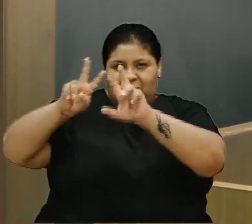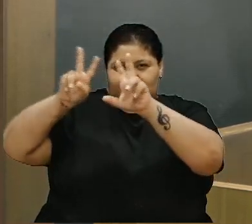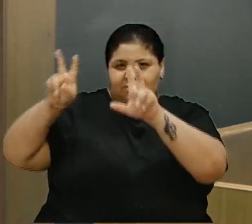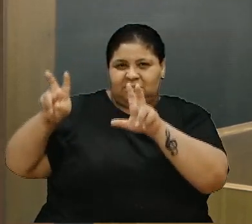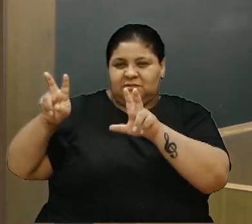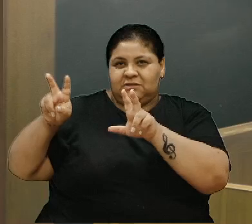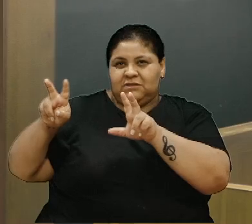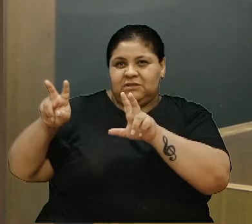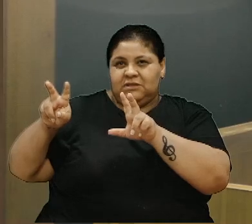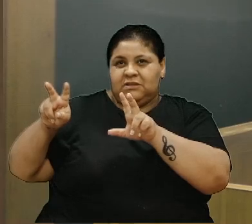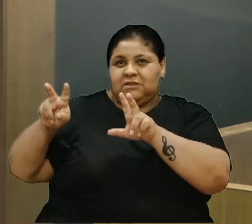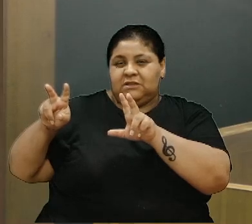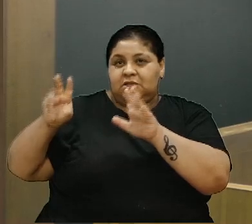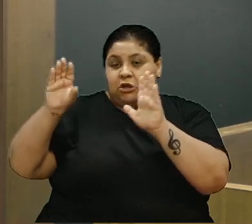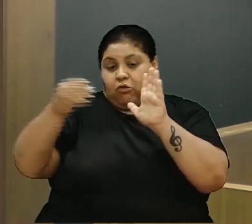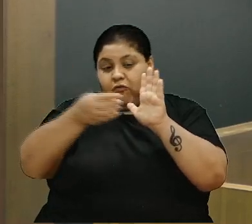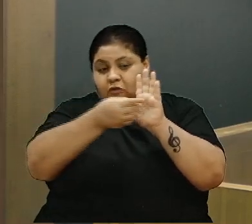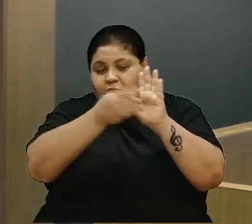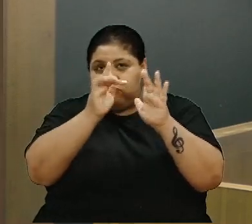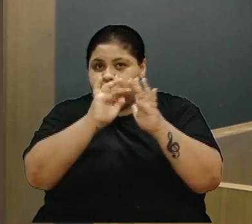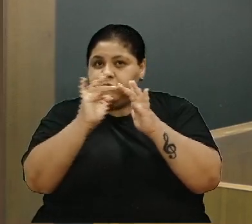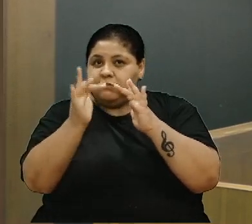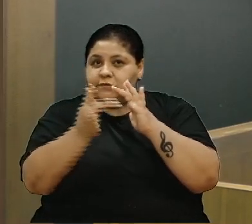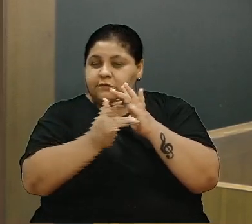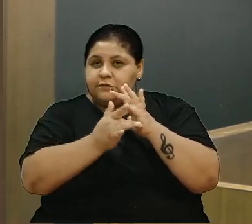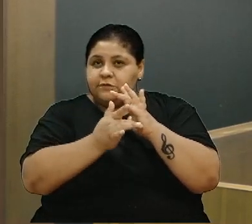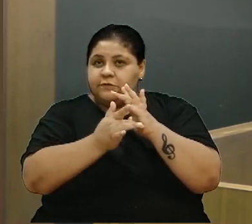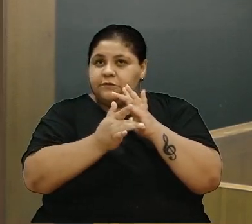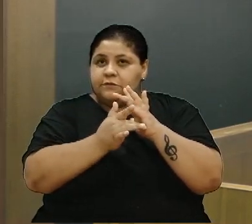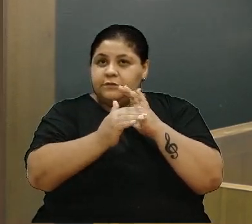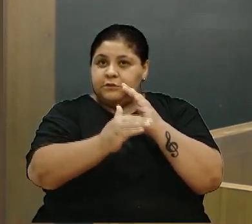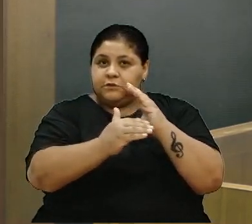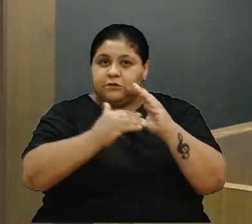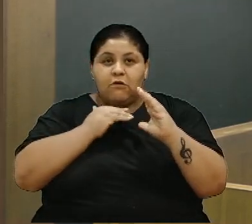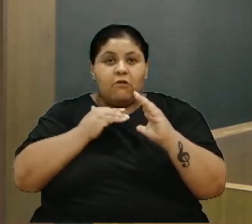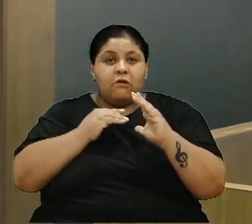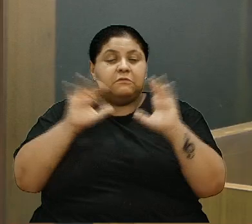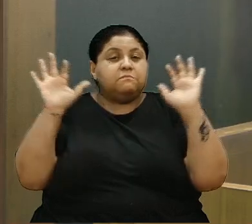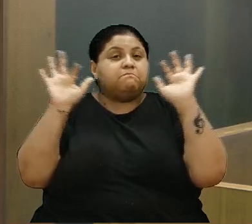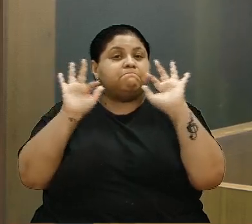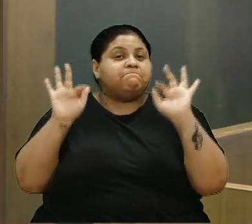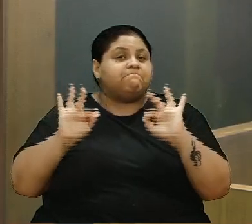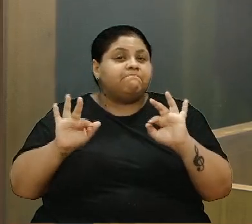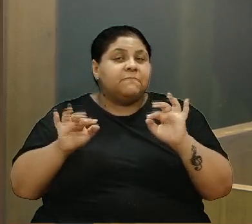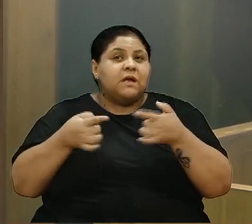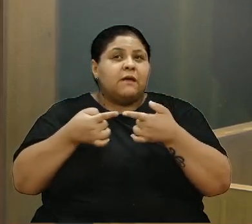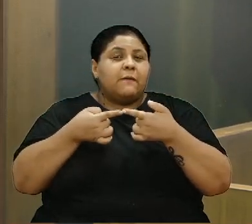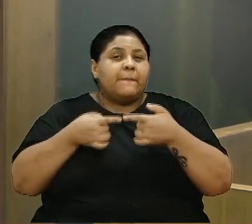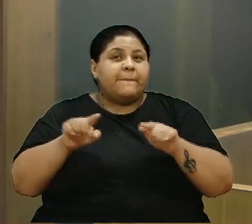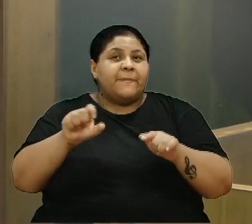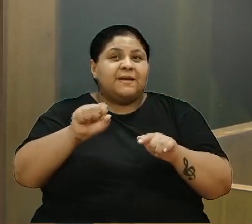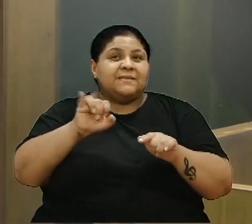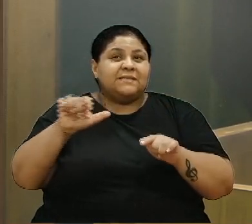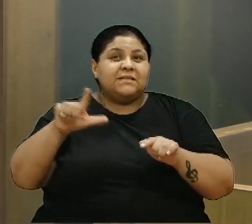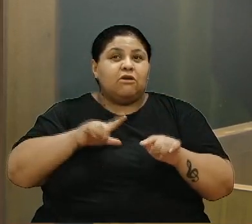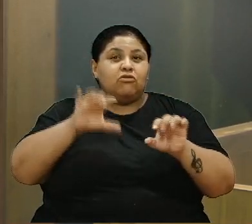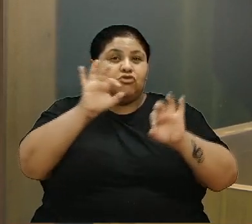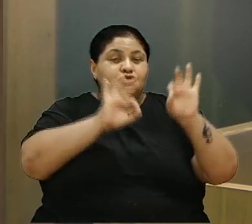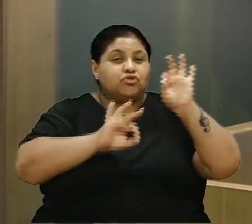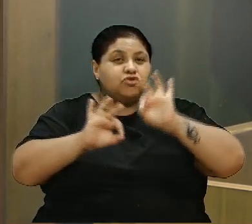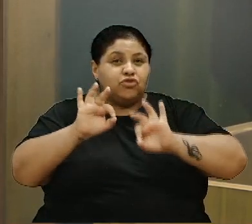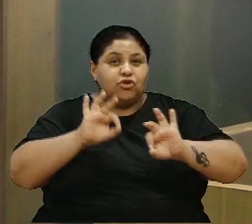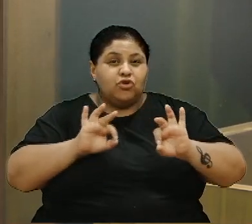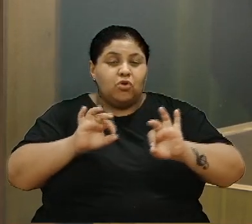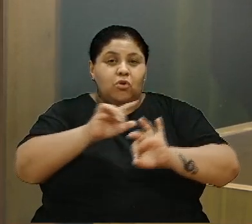foi posta nas redes sociais, que eu recebi com entusiasmo, mas se não tiver organização por parte